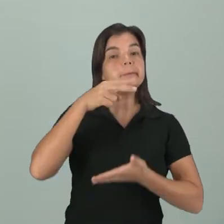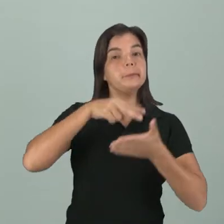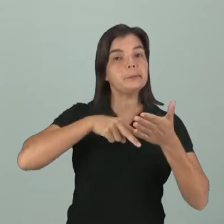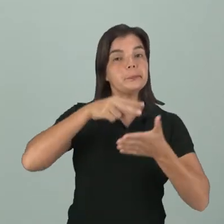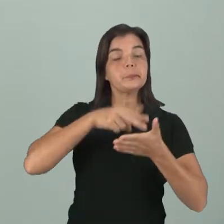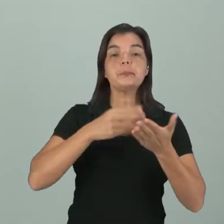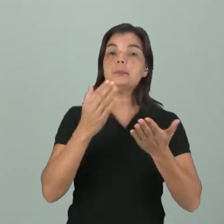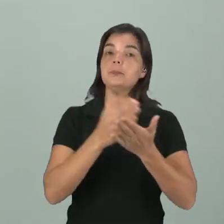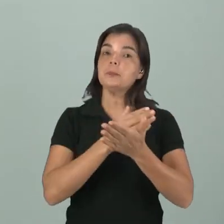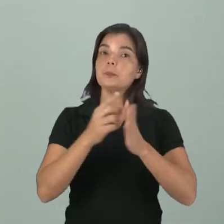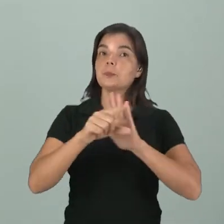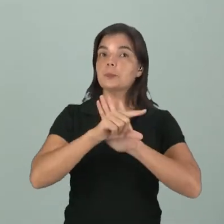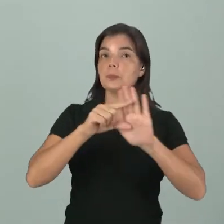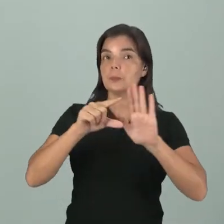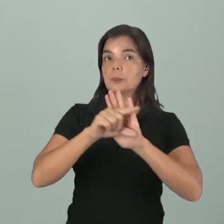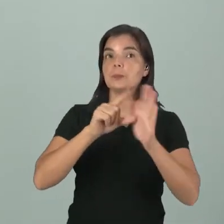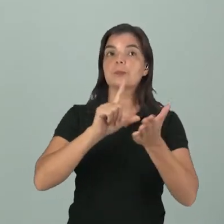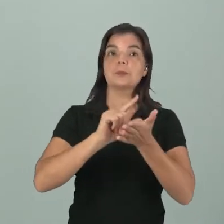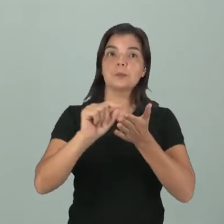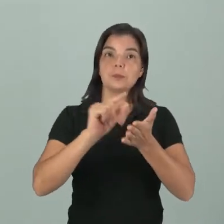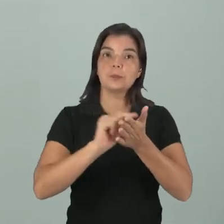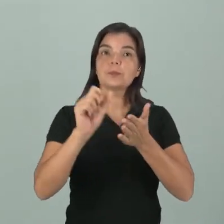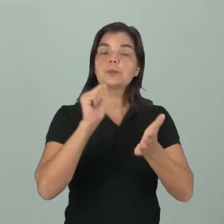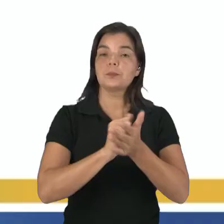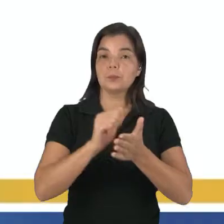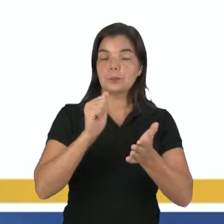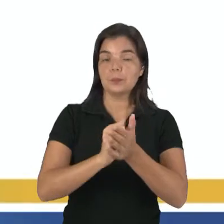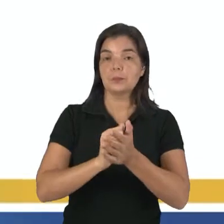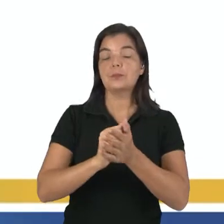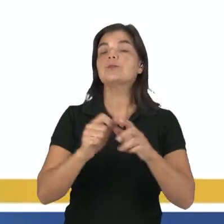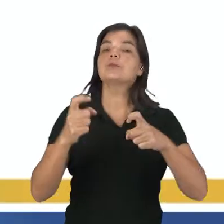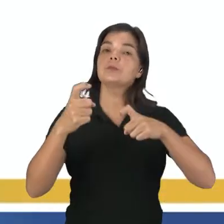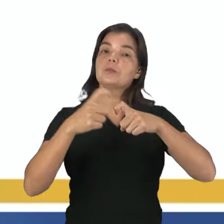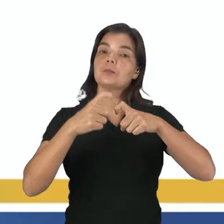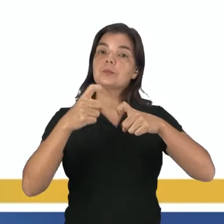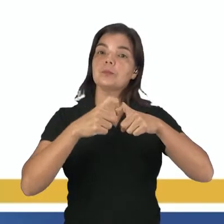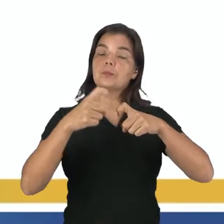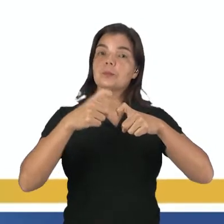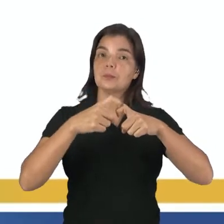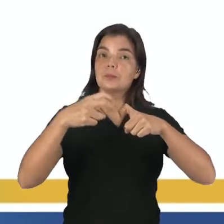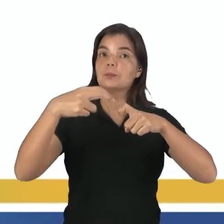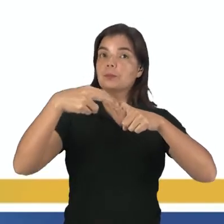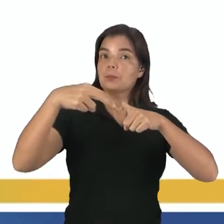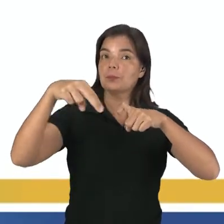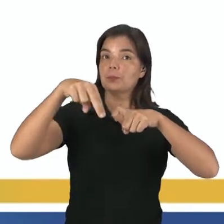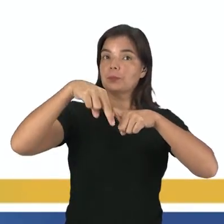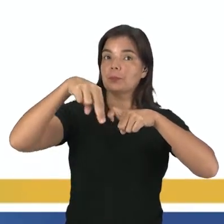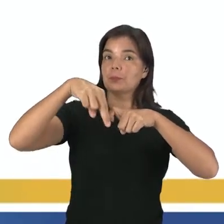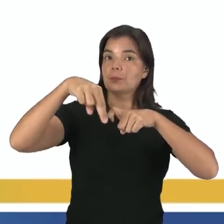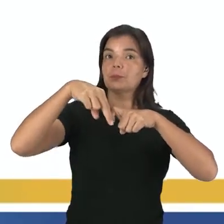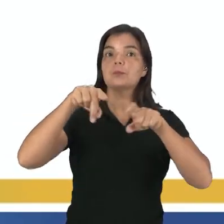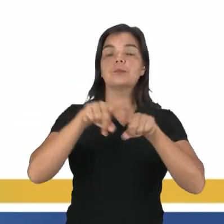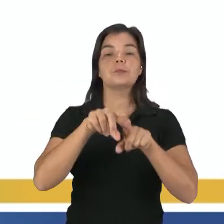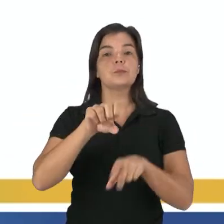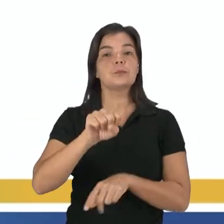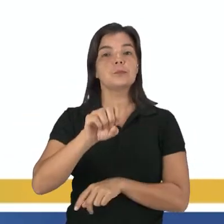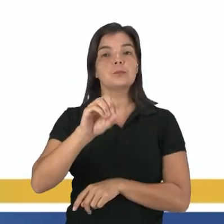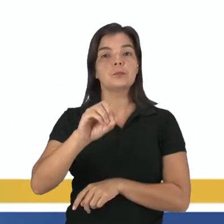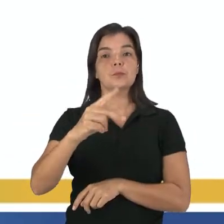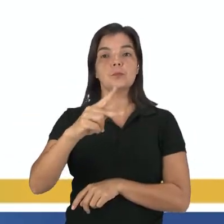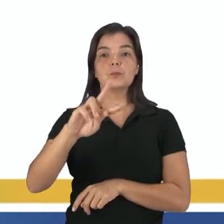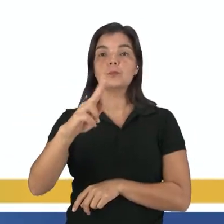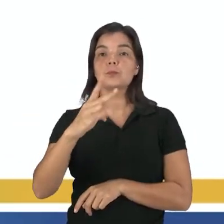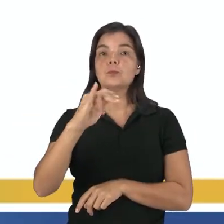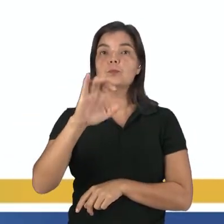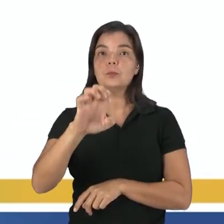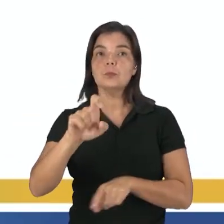alguns trechos de um artigo escrito pela nutricionista Sophie Deran, que trata